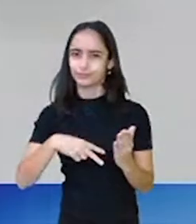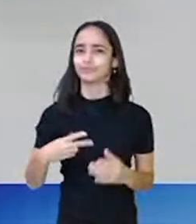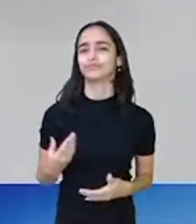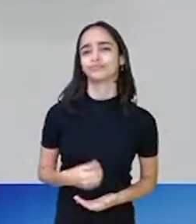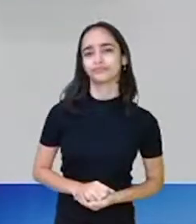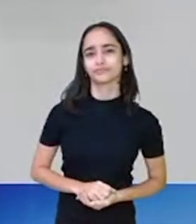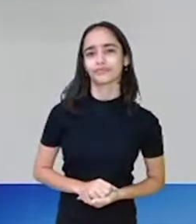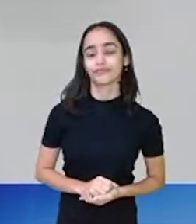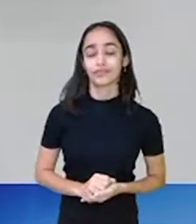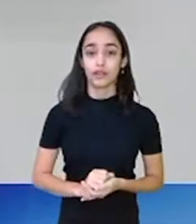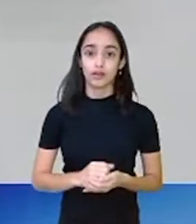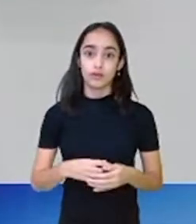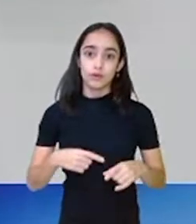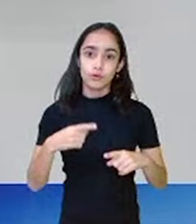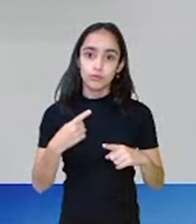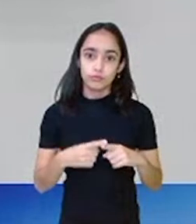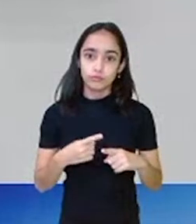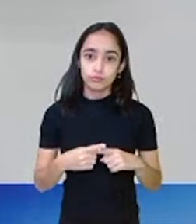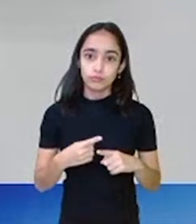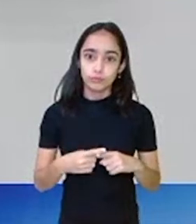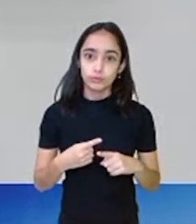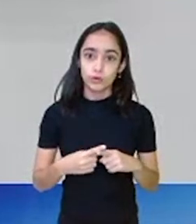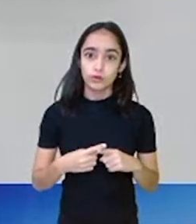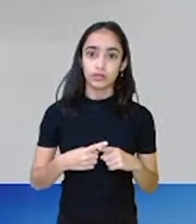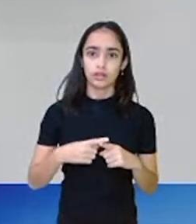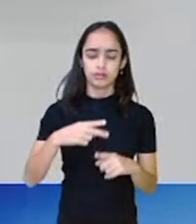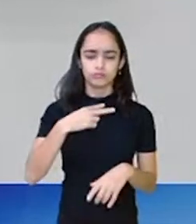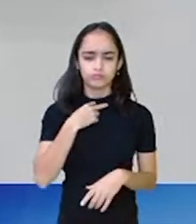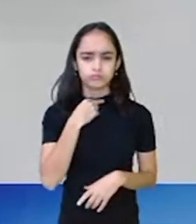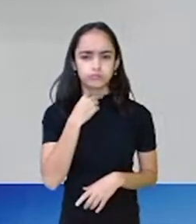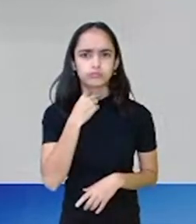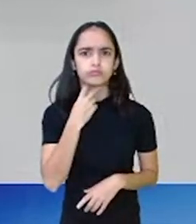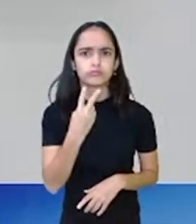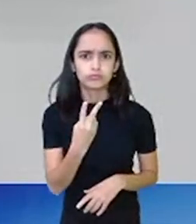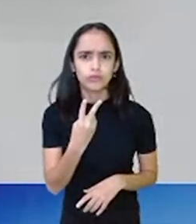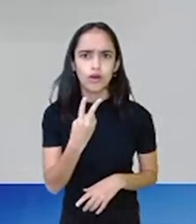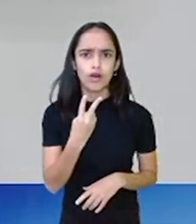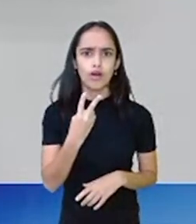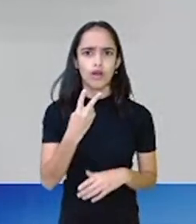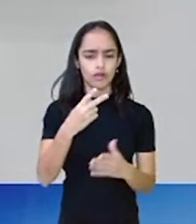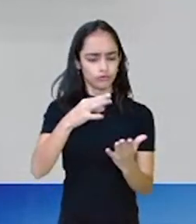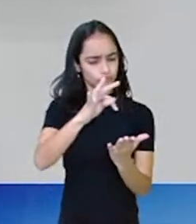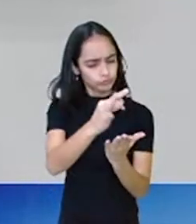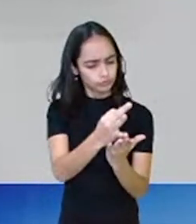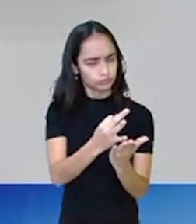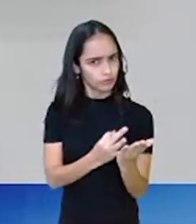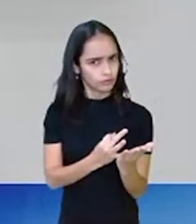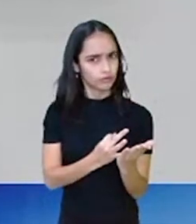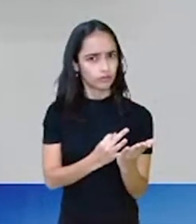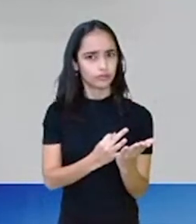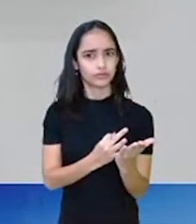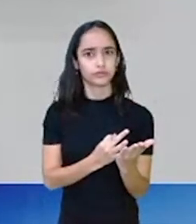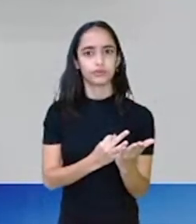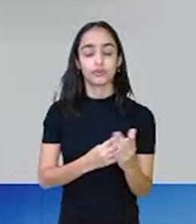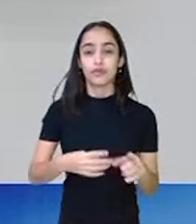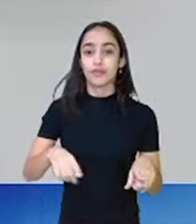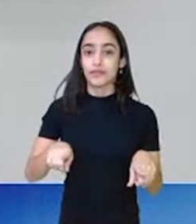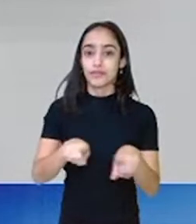a entonação da nossa fala, da nossa leitura no texto, aí